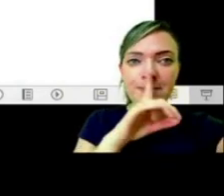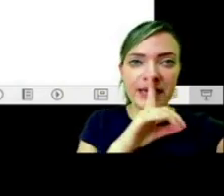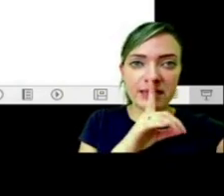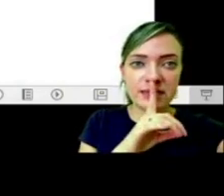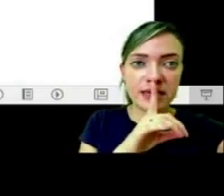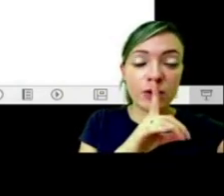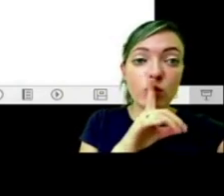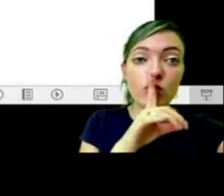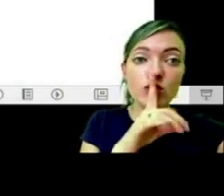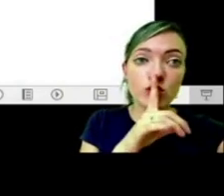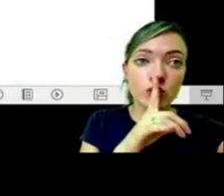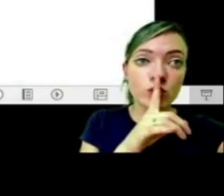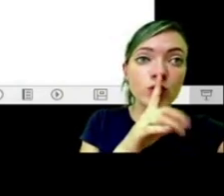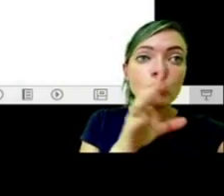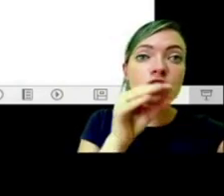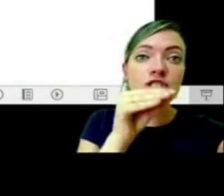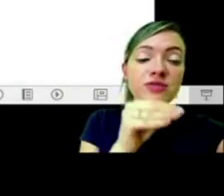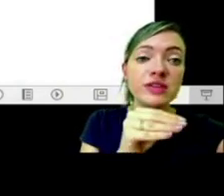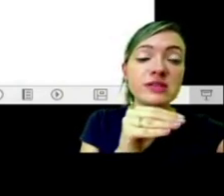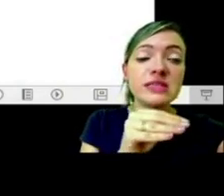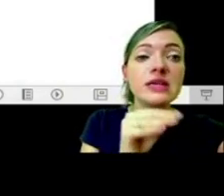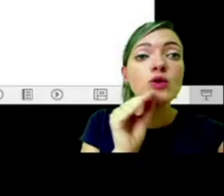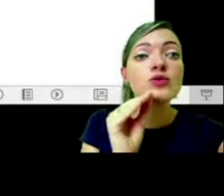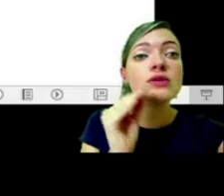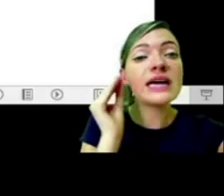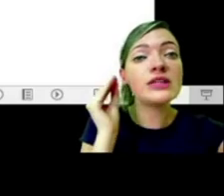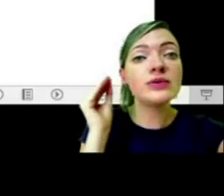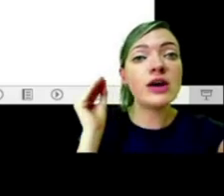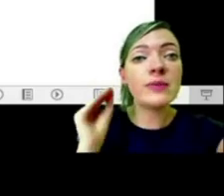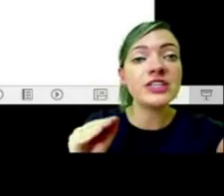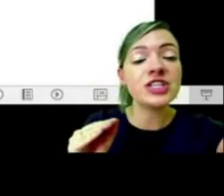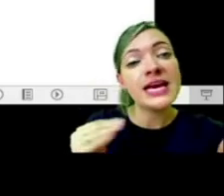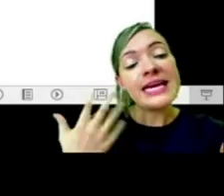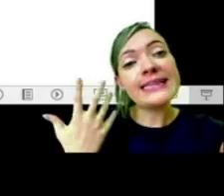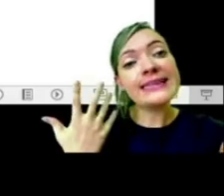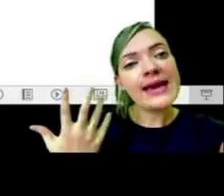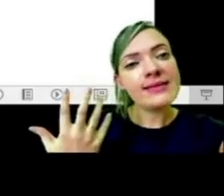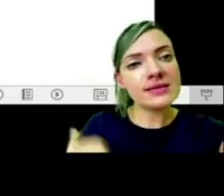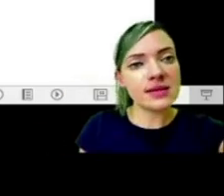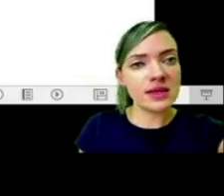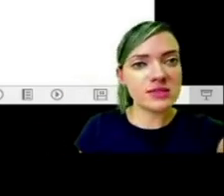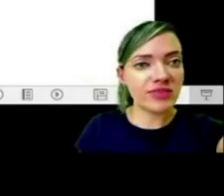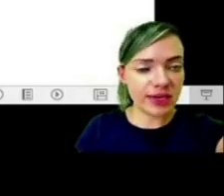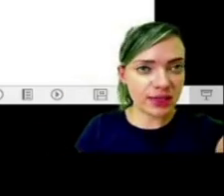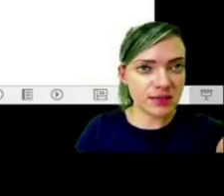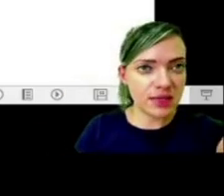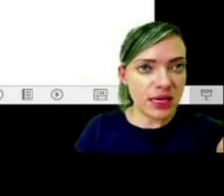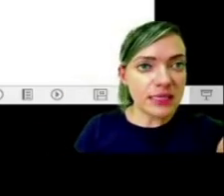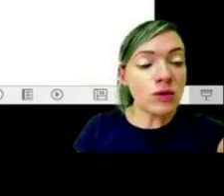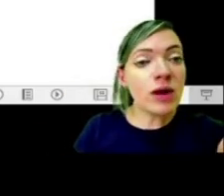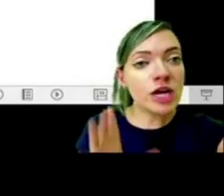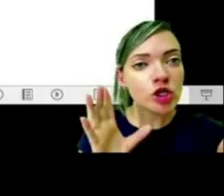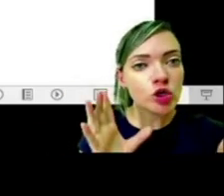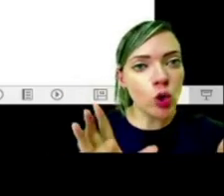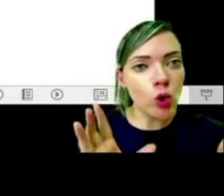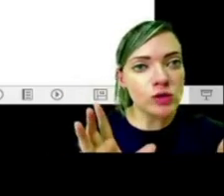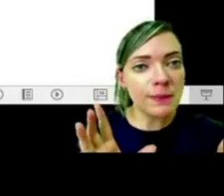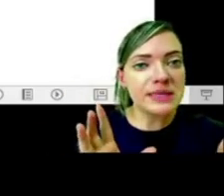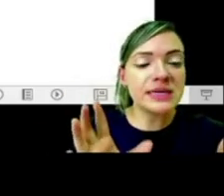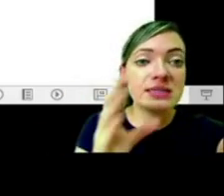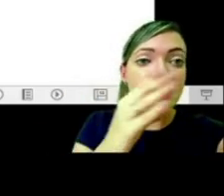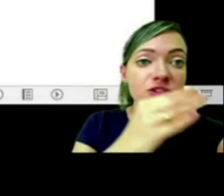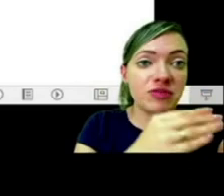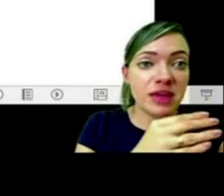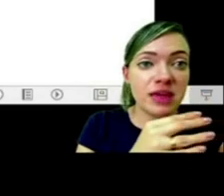Agora, espécie é um conjunto de indivíduos que se cruzam naturalmente e têm descendentes férteis. Então,